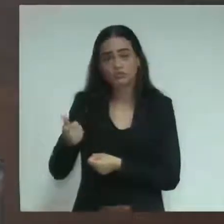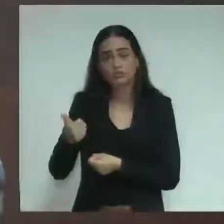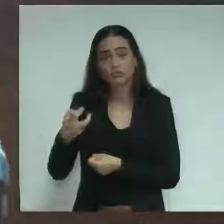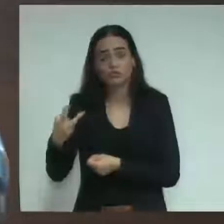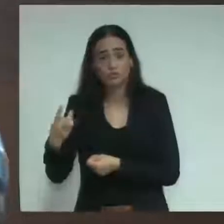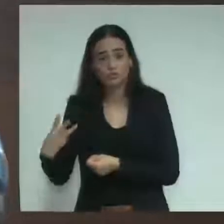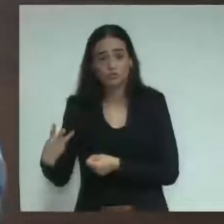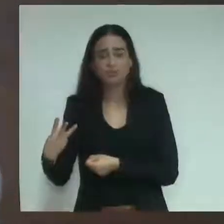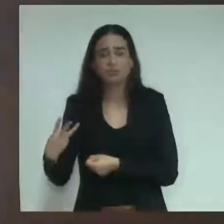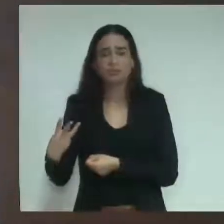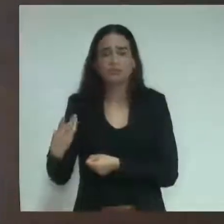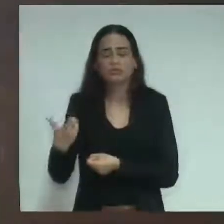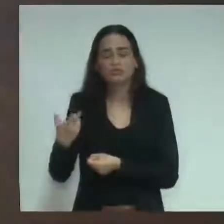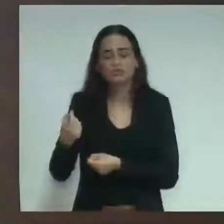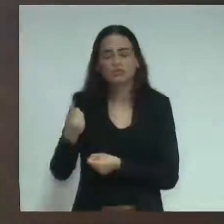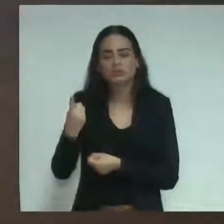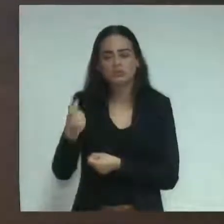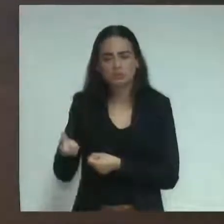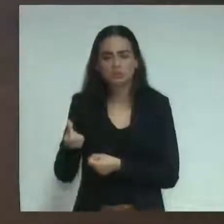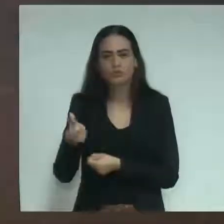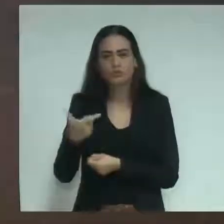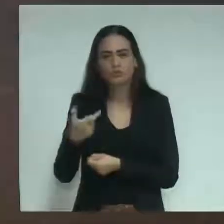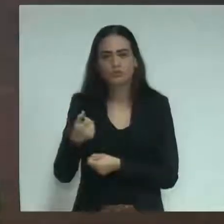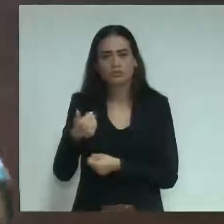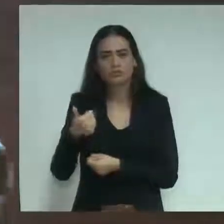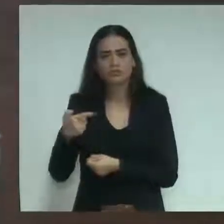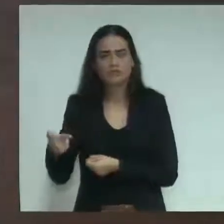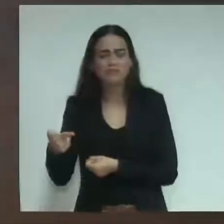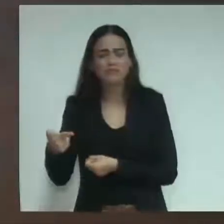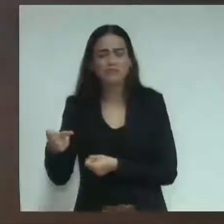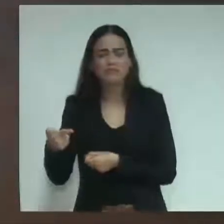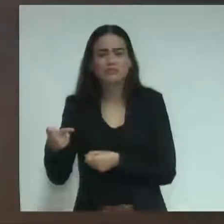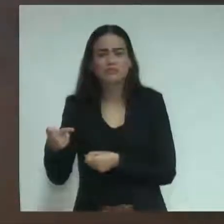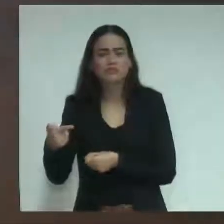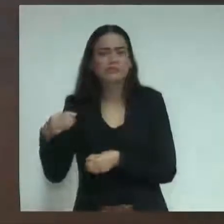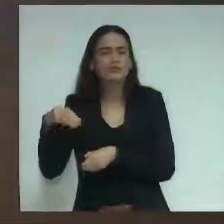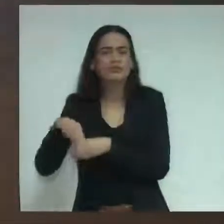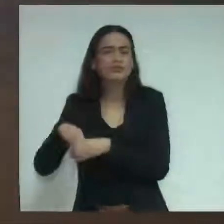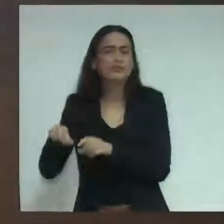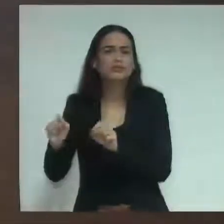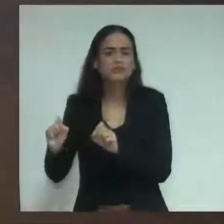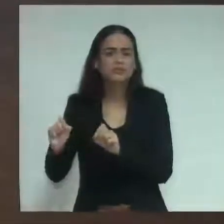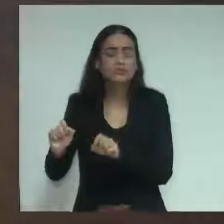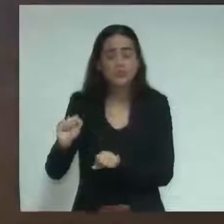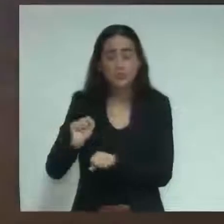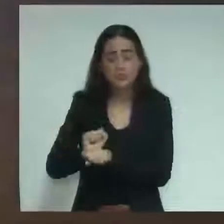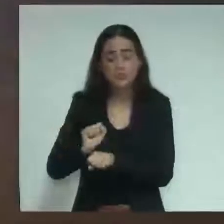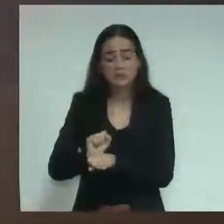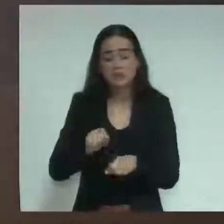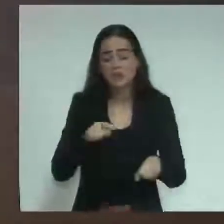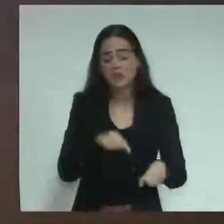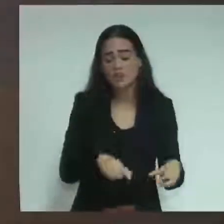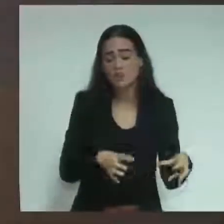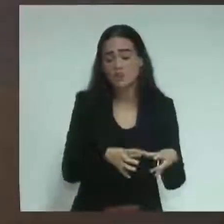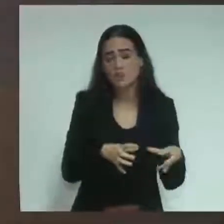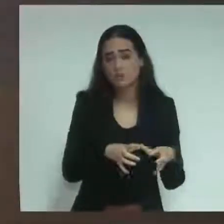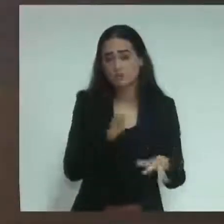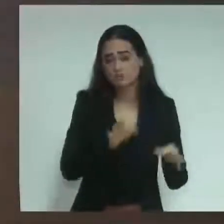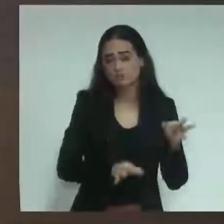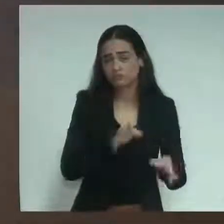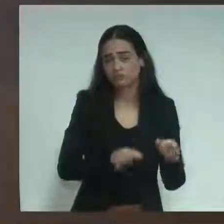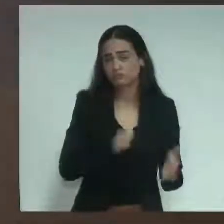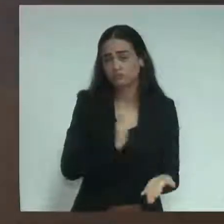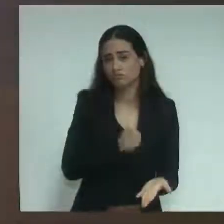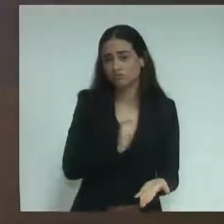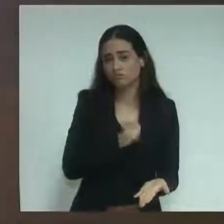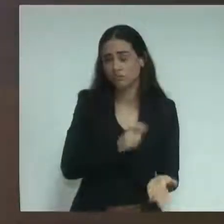de 2016, de 2017, 2018? Vai esperar o Tribunal de Contas trazer o resultado? Então, a